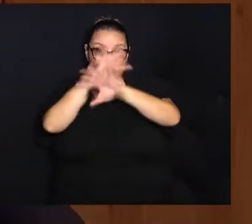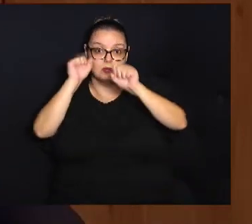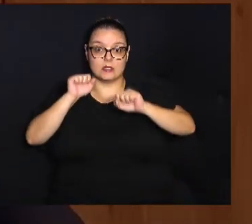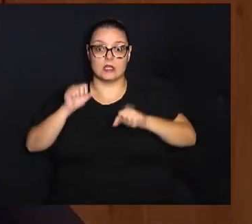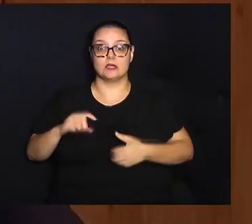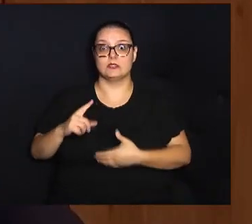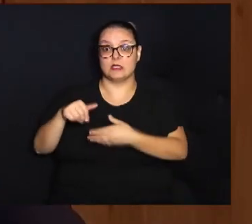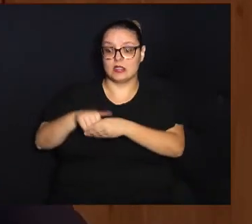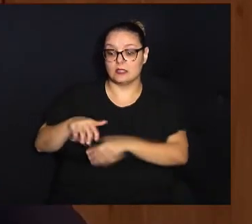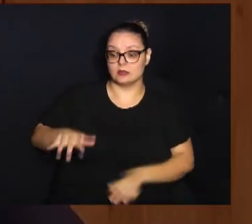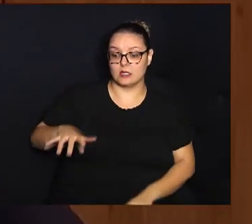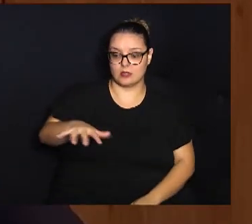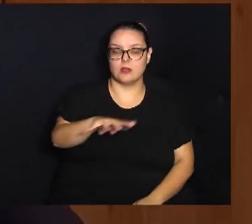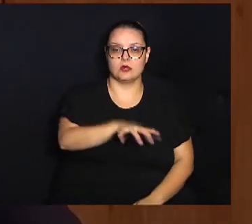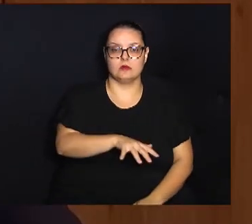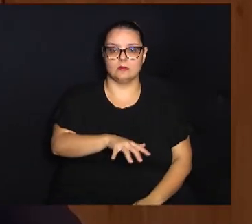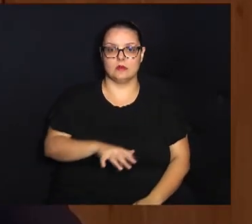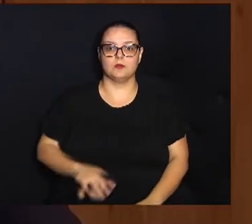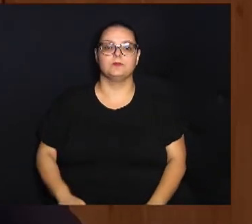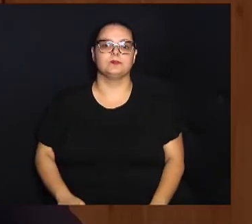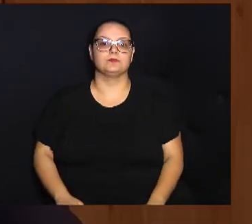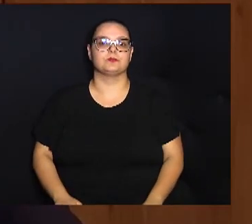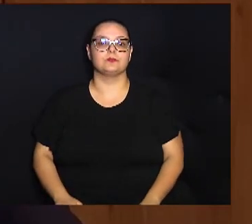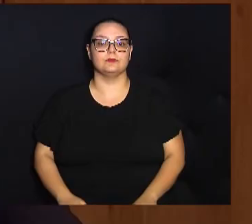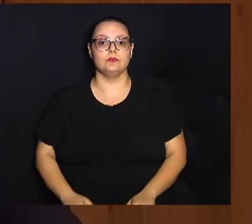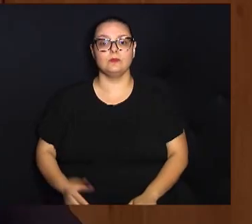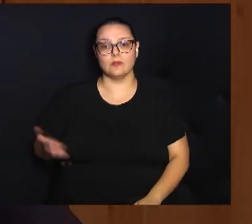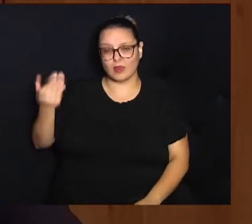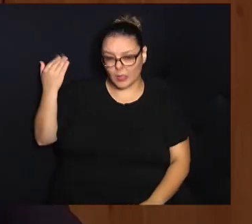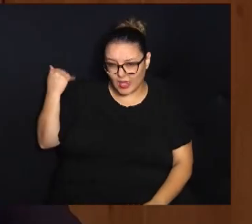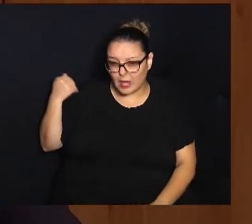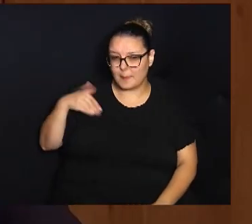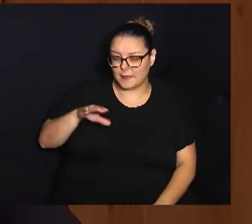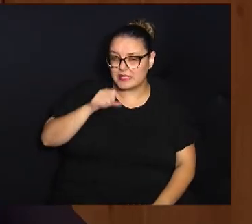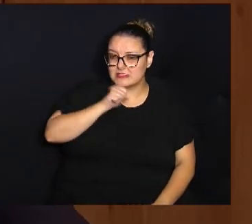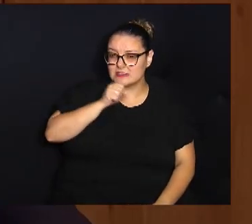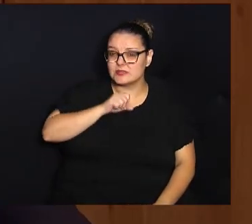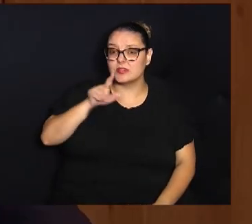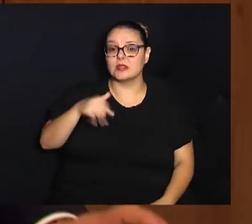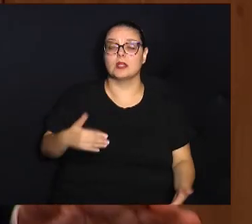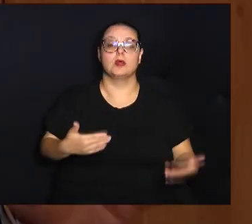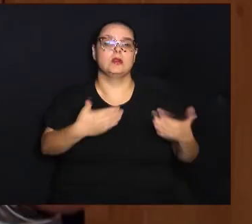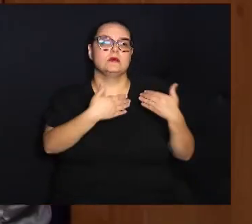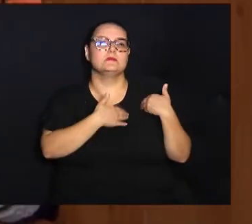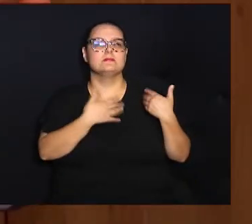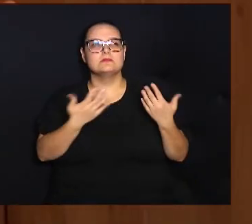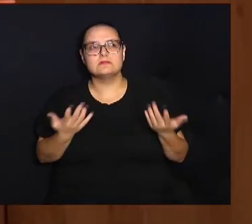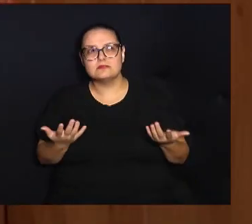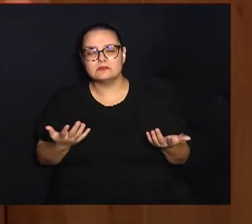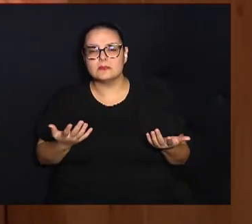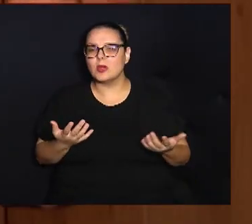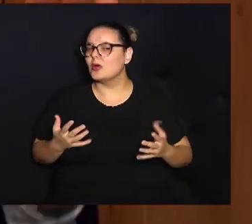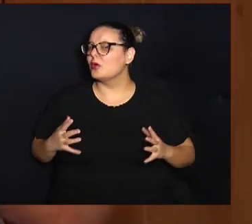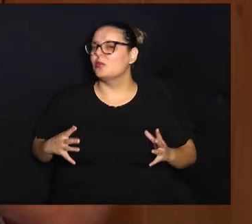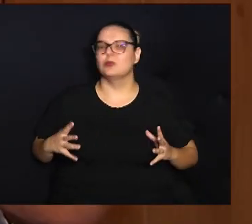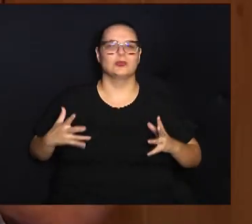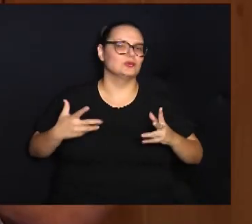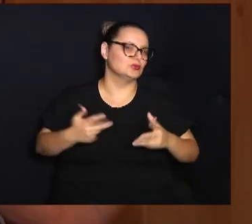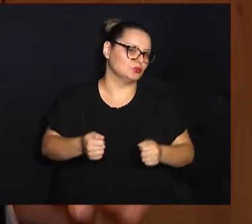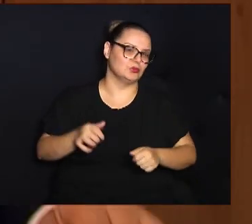Zona Mãe, que é a mais antiga, aqui em Campinas é a 33ª, ela era responsável, digamos assim, por todos os